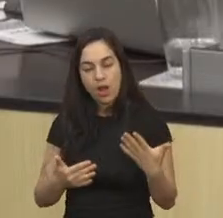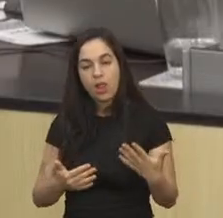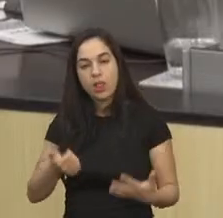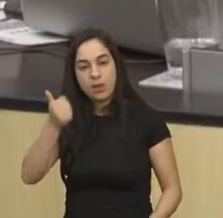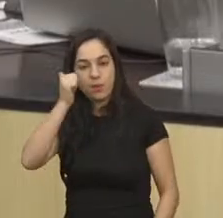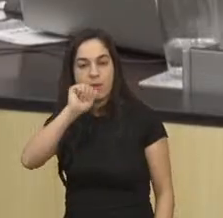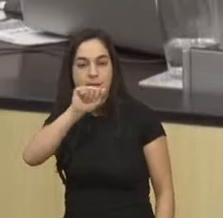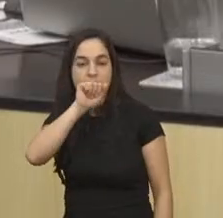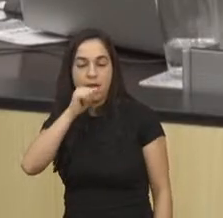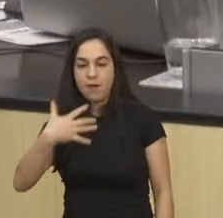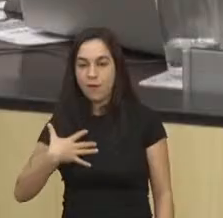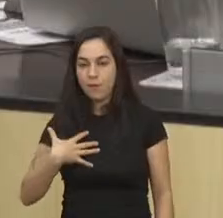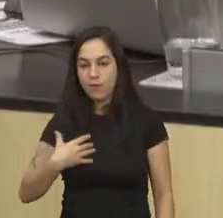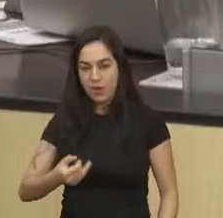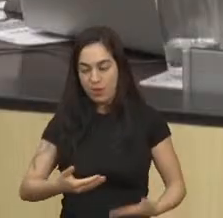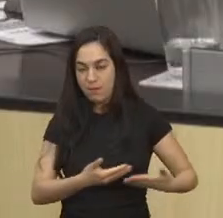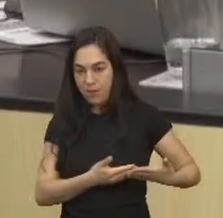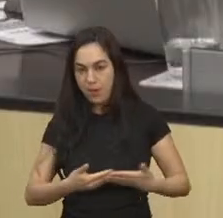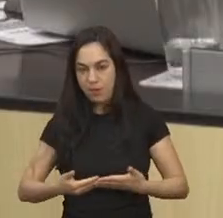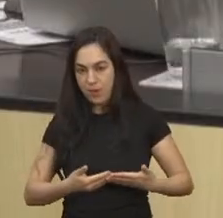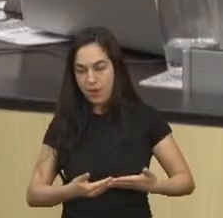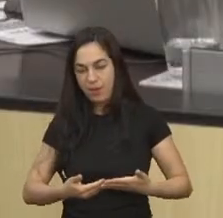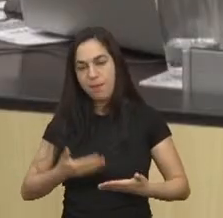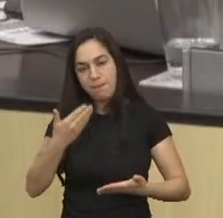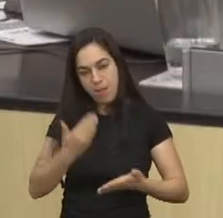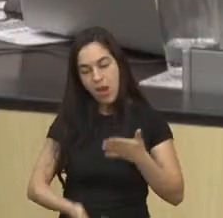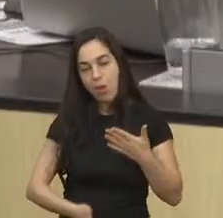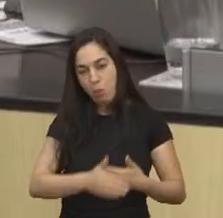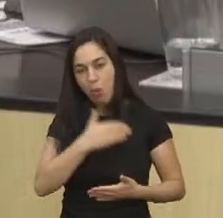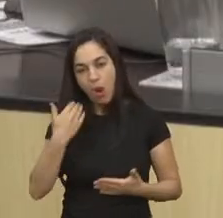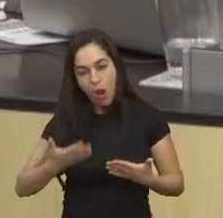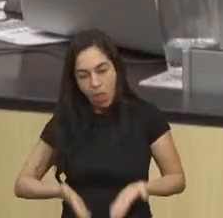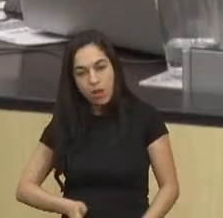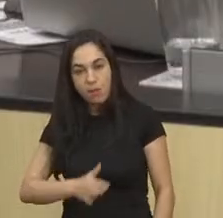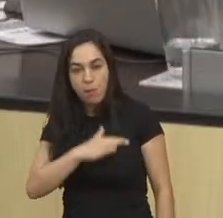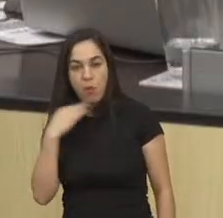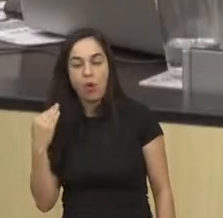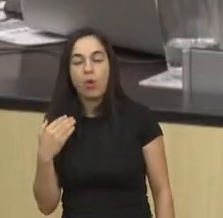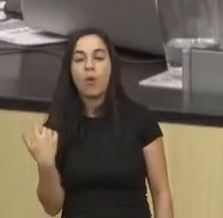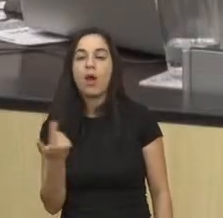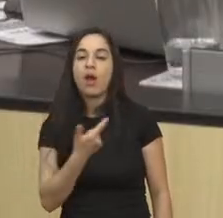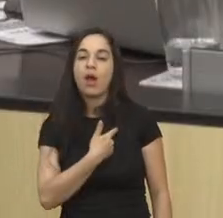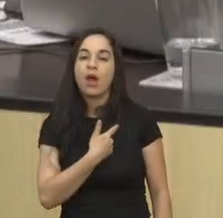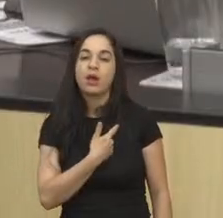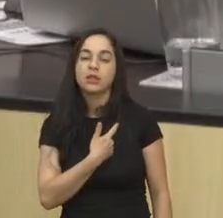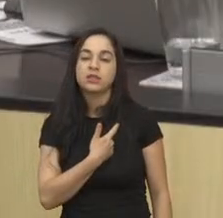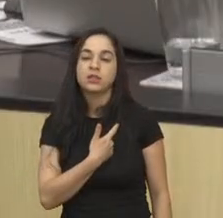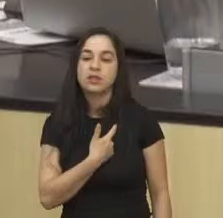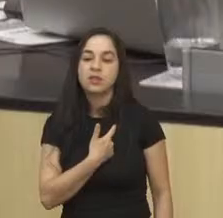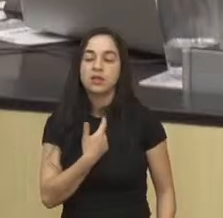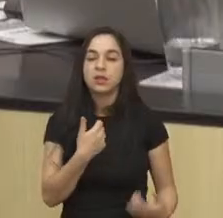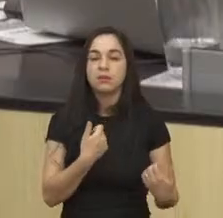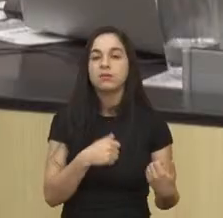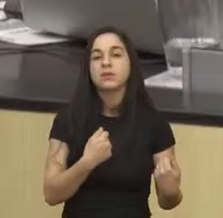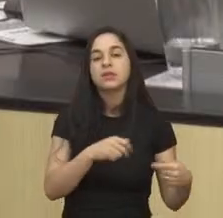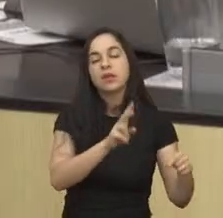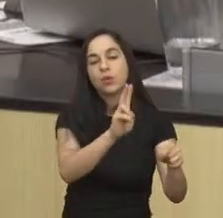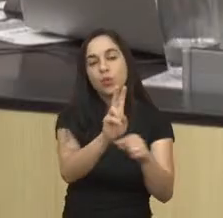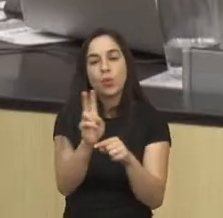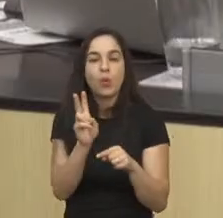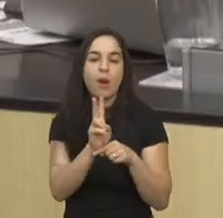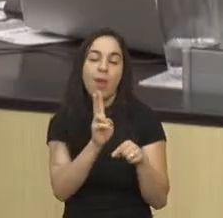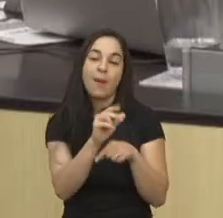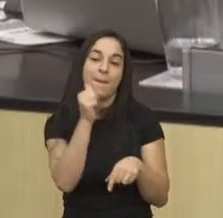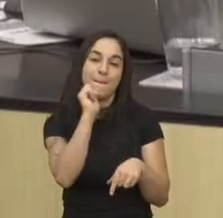Jacareí. Então, a gente precisa cuidar, Cláudia, a Fernanda não está mais aqui, mas a gente, por meio de